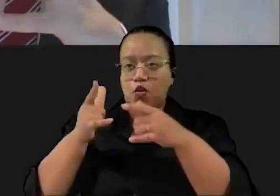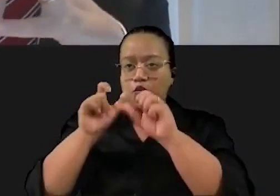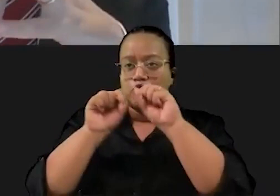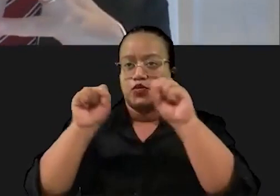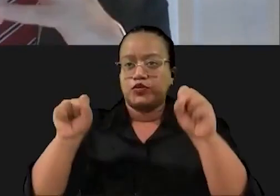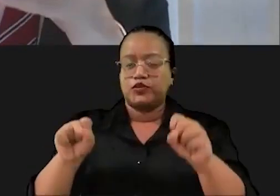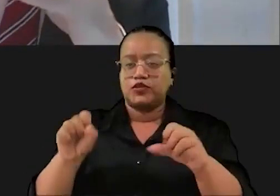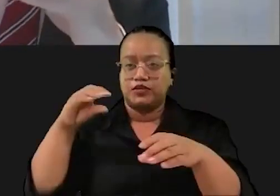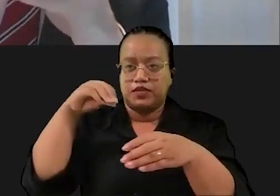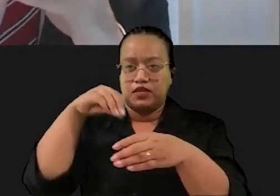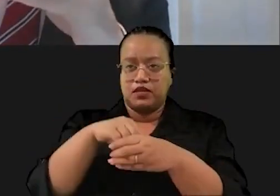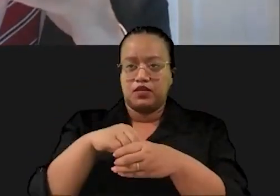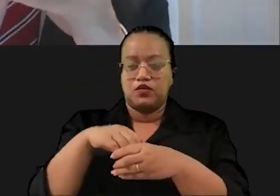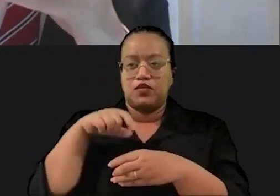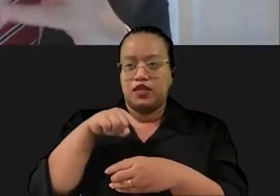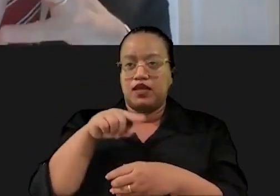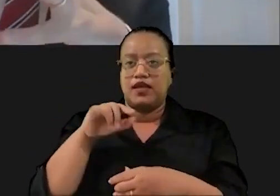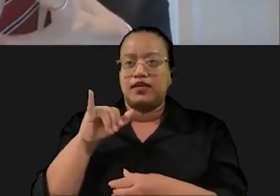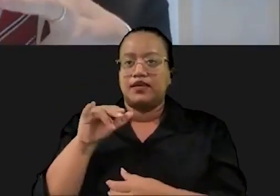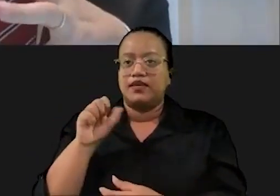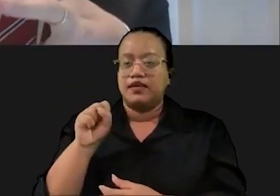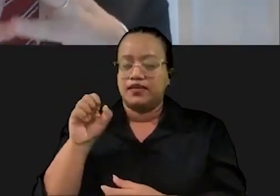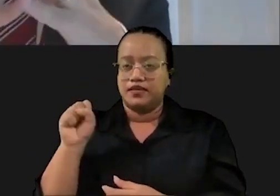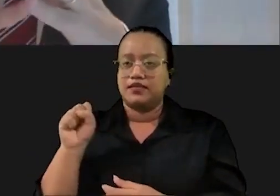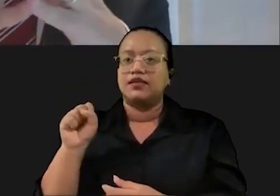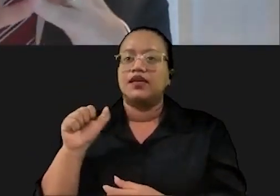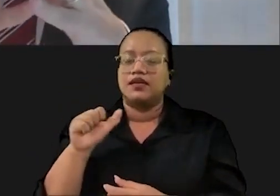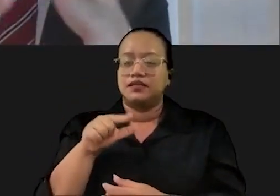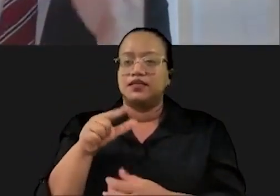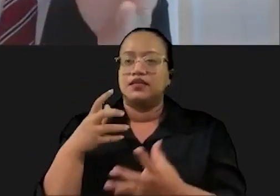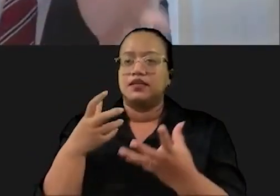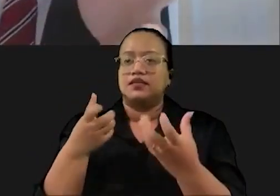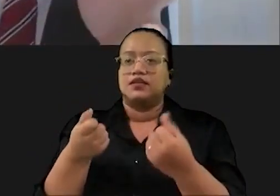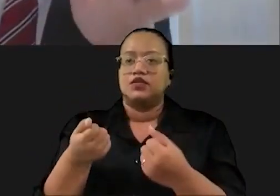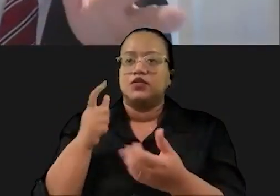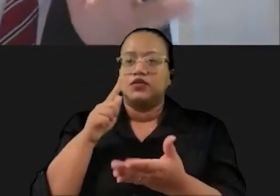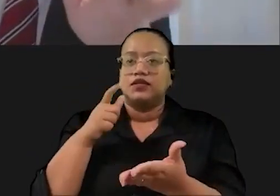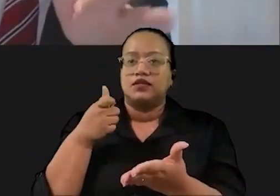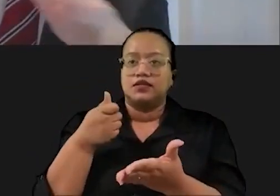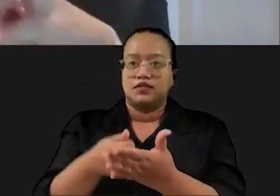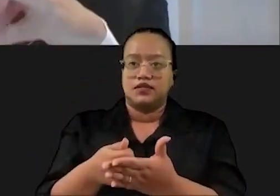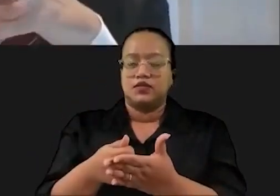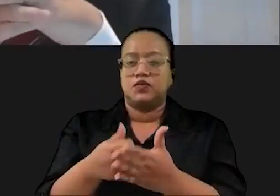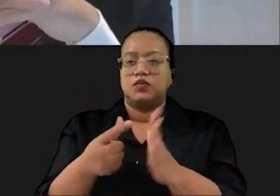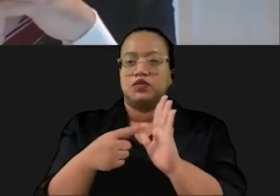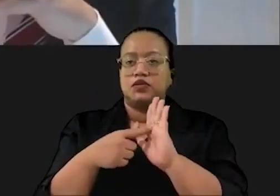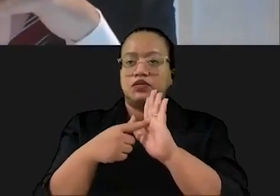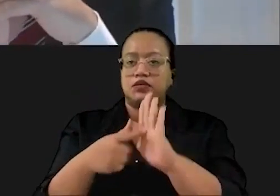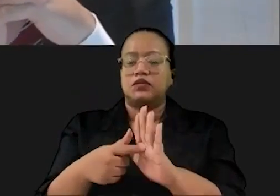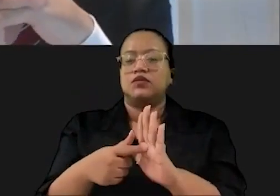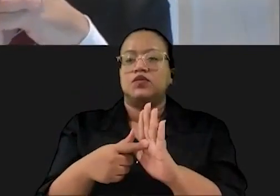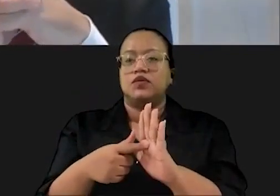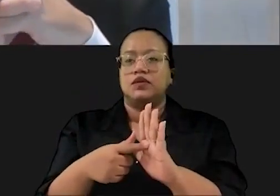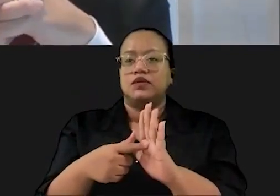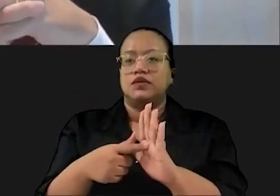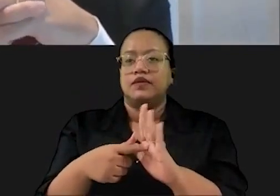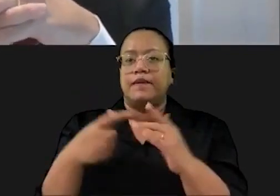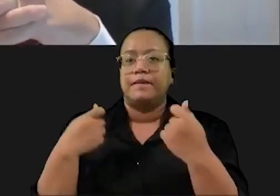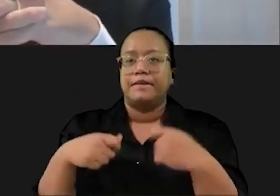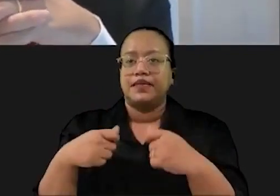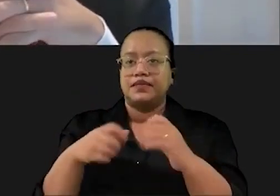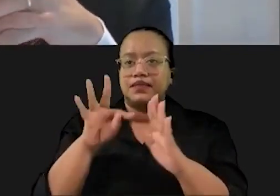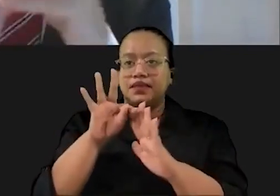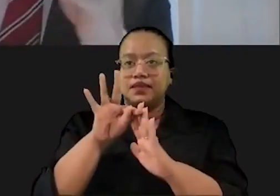Na decisão que ordena a citação, a gente tem que colocar textualmente essa frase aí fornecida pelo